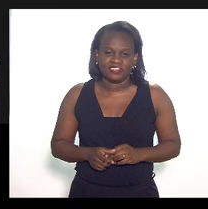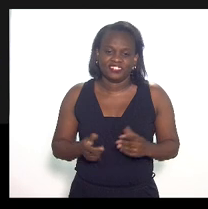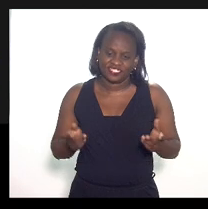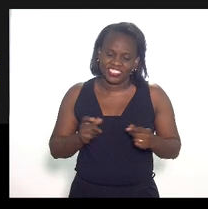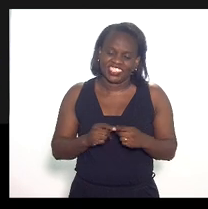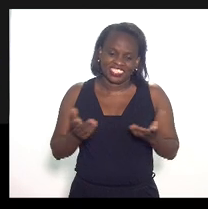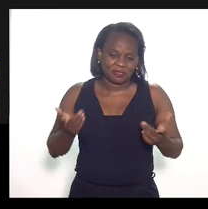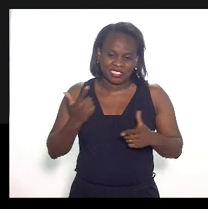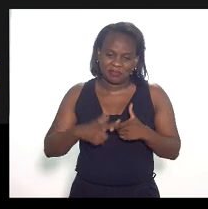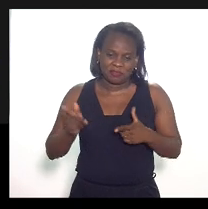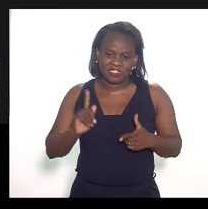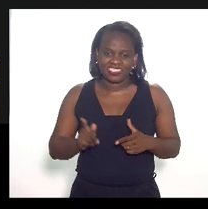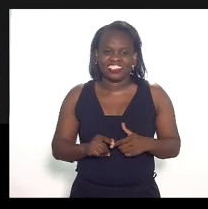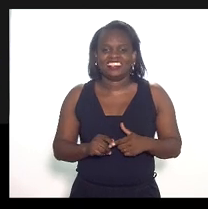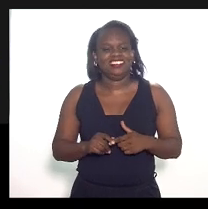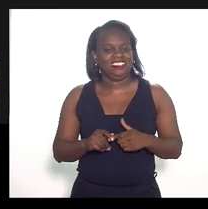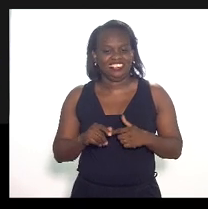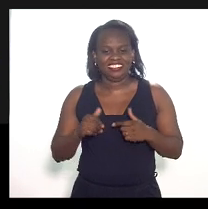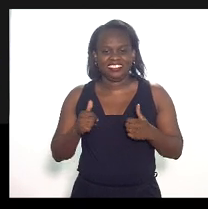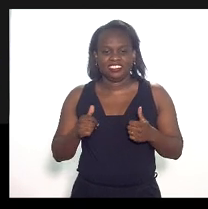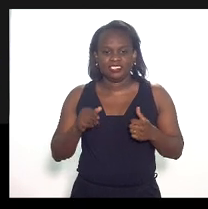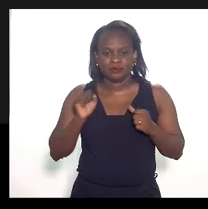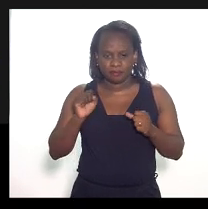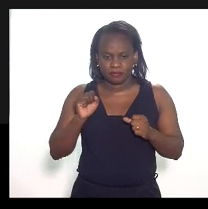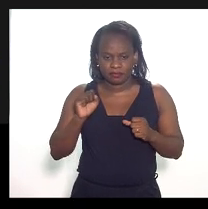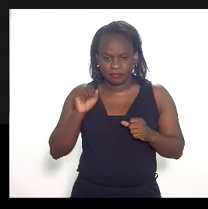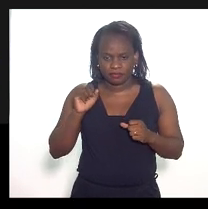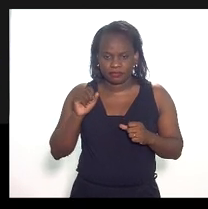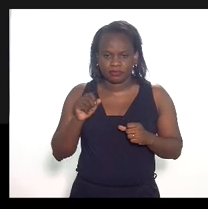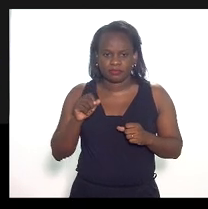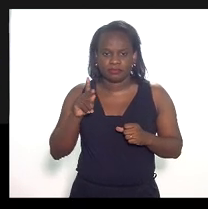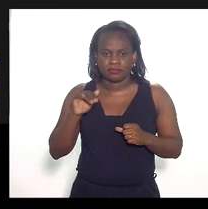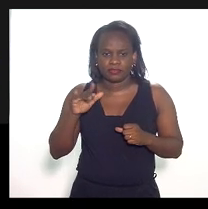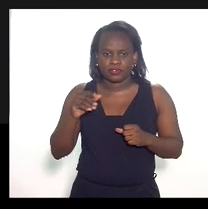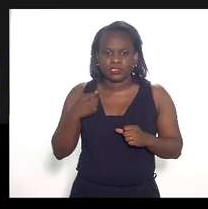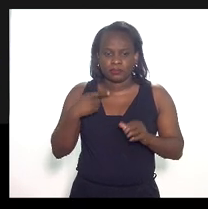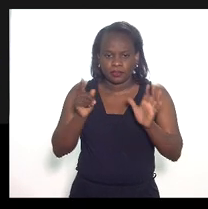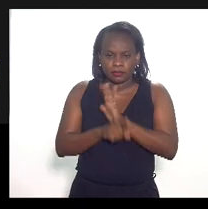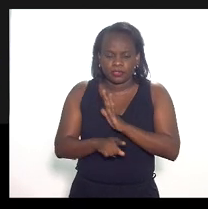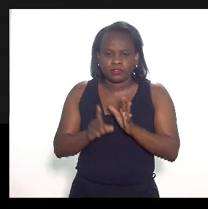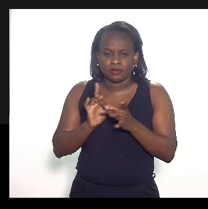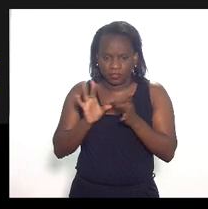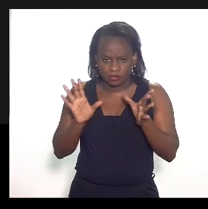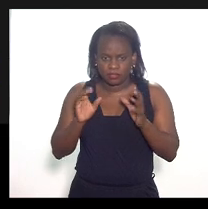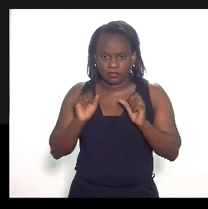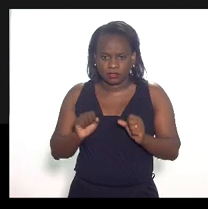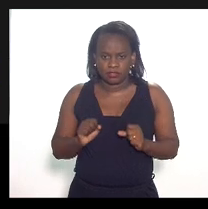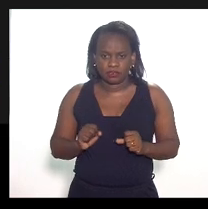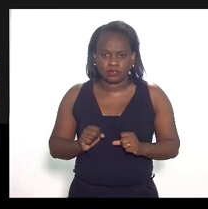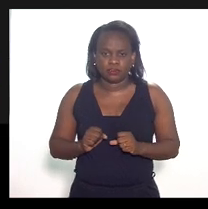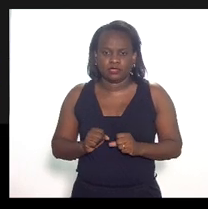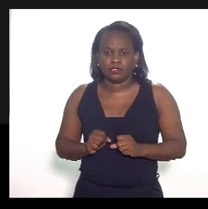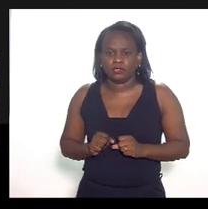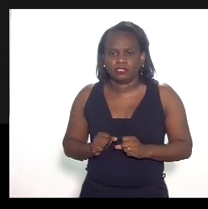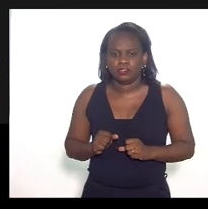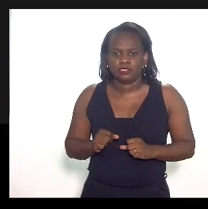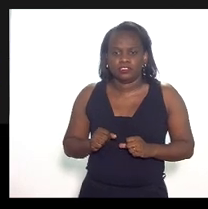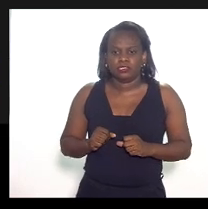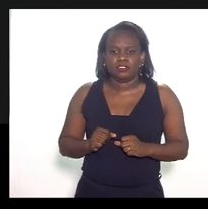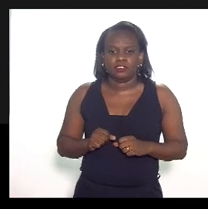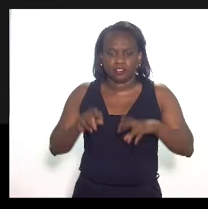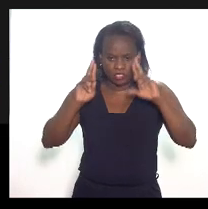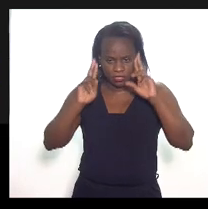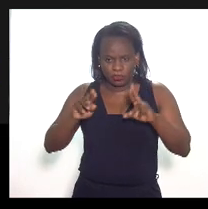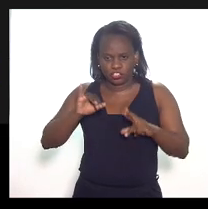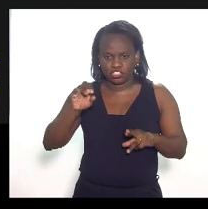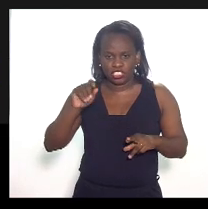Fez isso. Mas tudo bem, está tudo descontado. Paulo Pinheiro, o senhor me permite, vereador Paulo não Pinheiro... Não que não tenha respeito ao vereador Paulo, Jorge